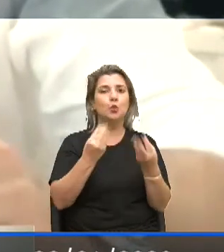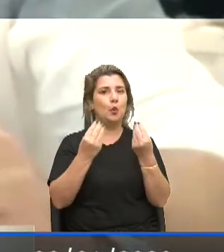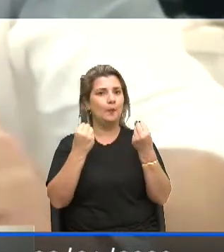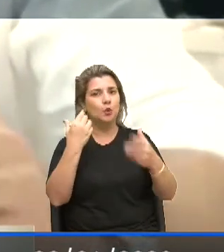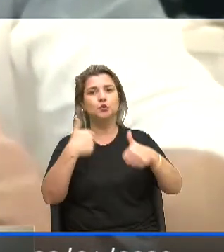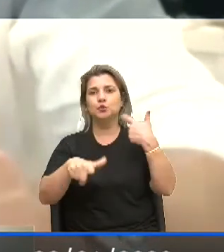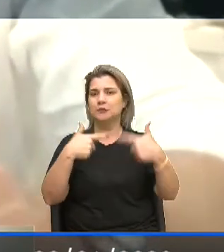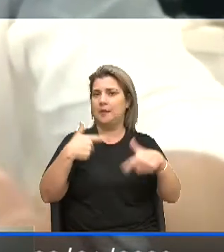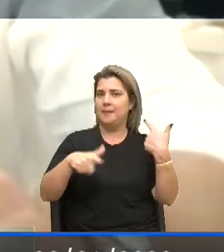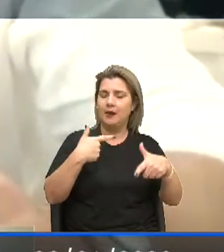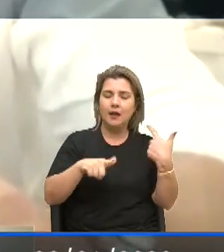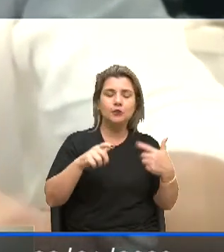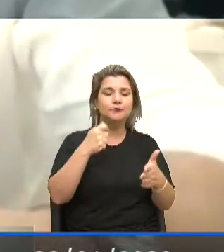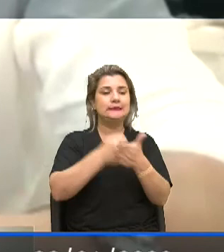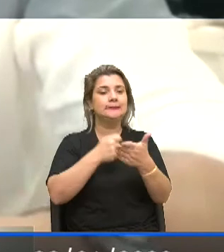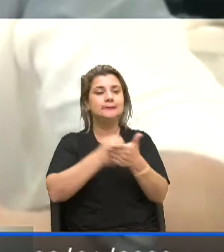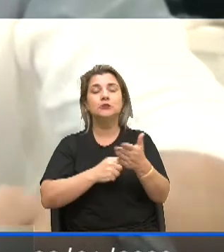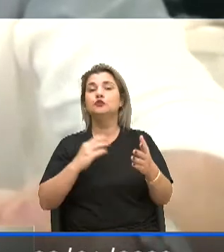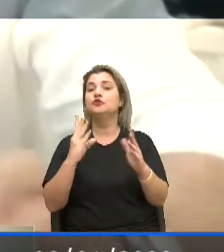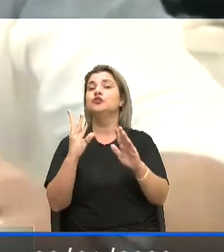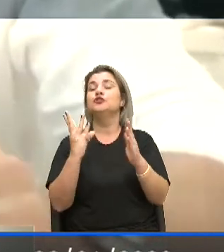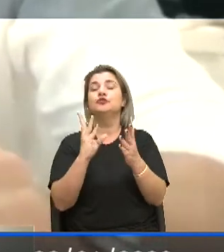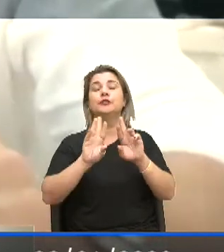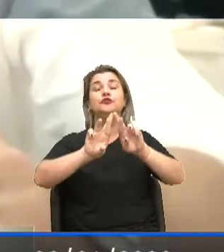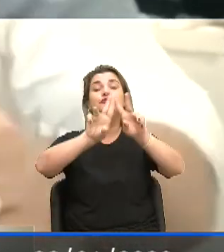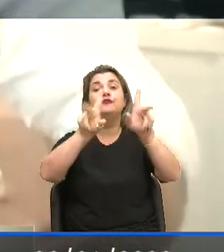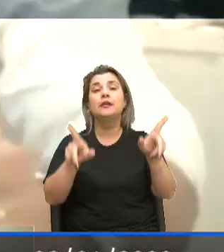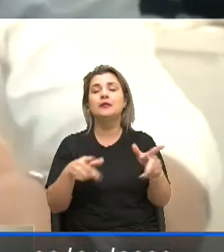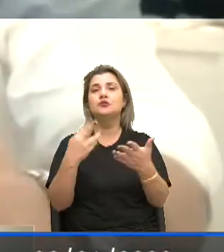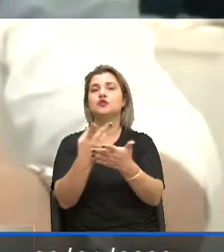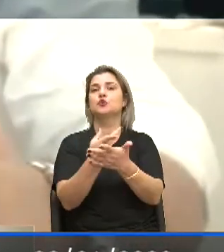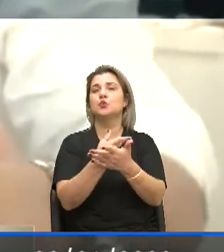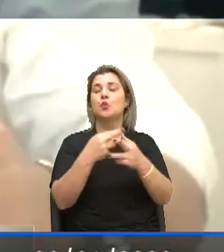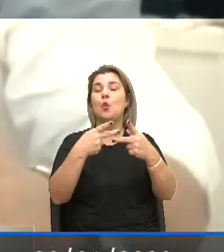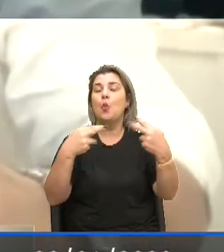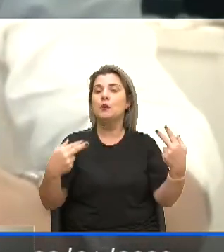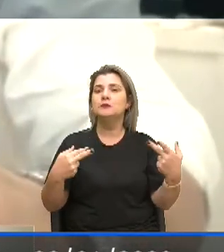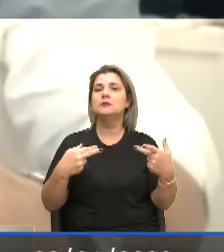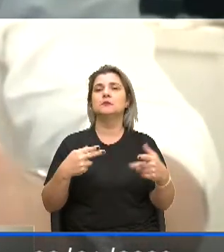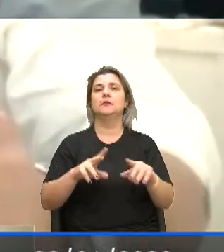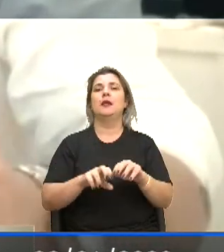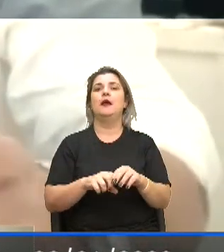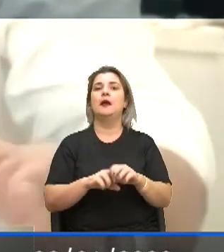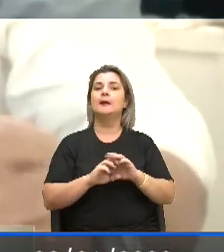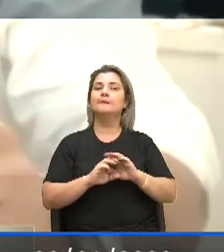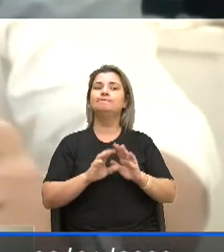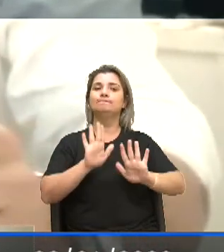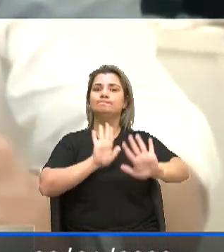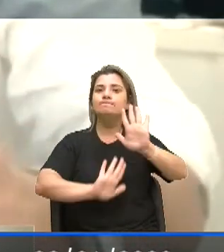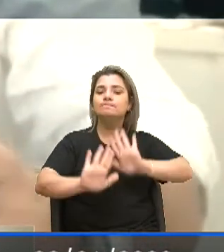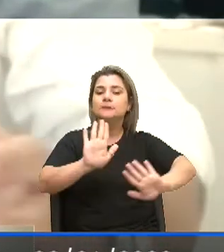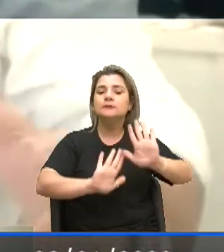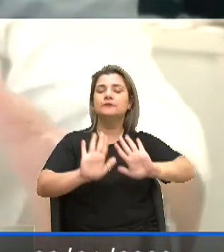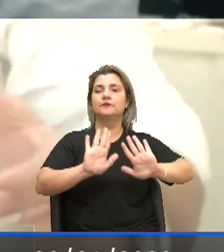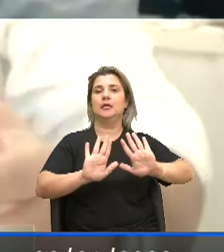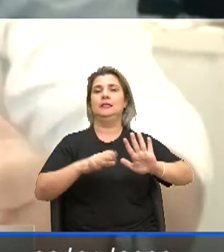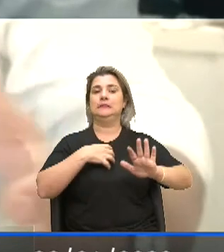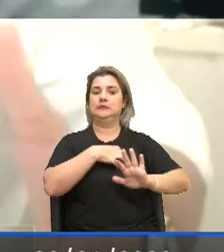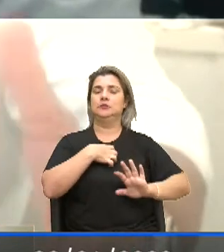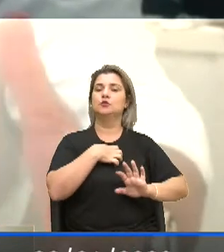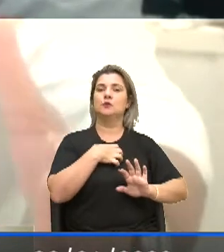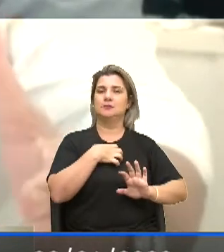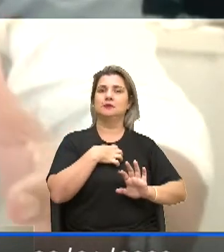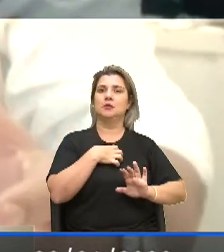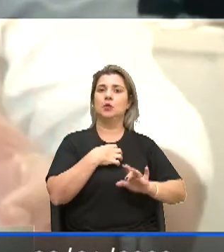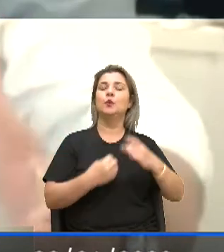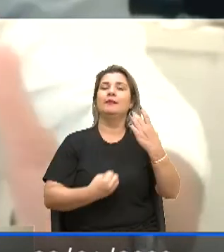enfrentar essa situação. Né? Eu acho que todos puderam ver que a nossa ideia aqui dentro dessa para criar uma espécie